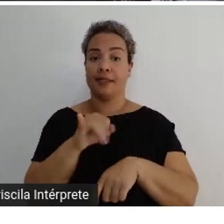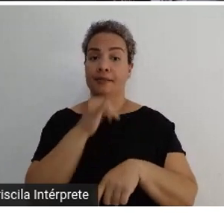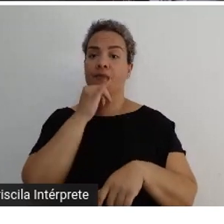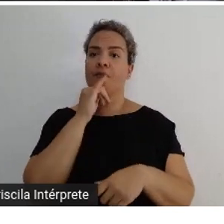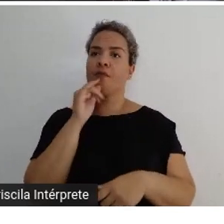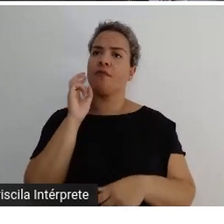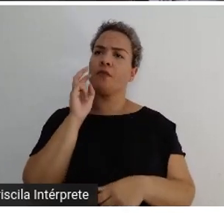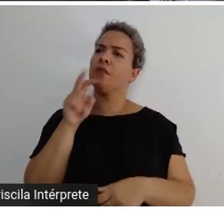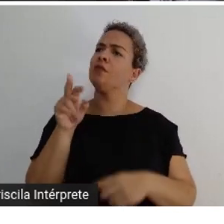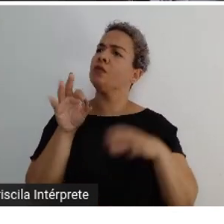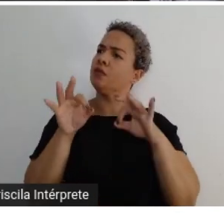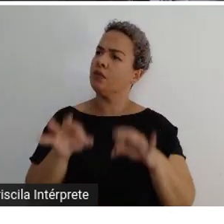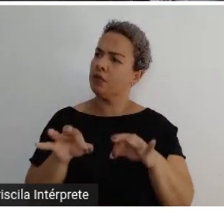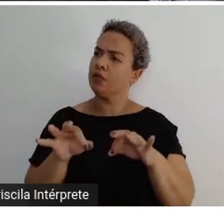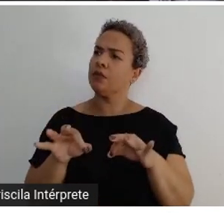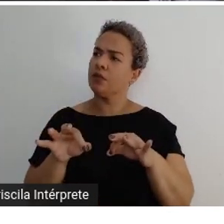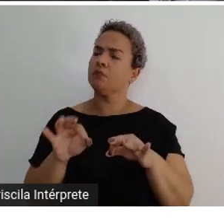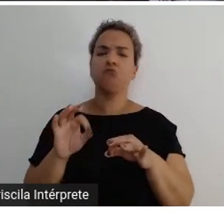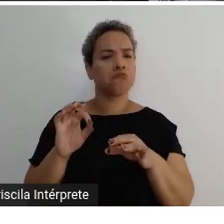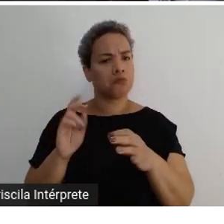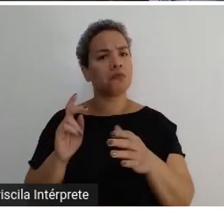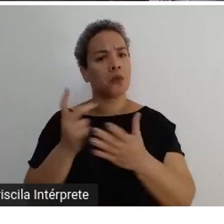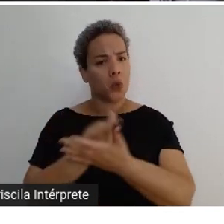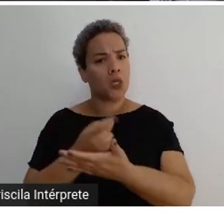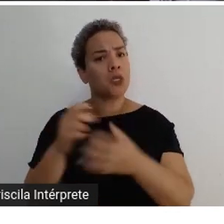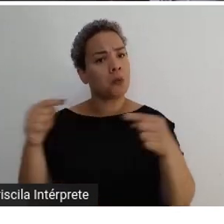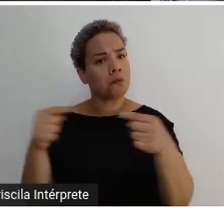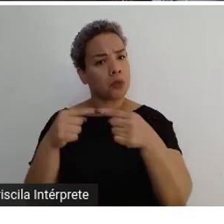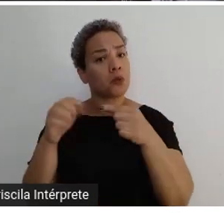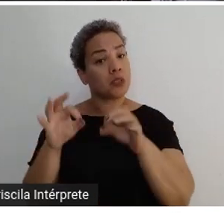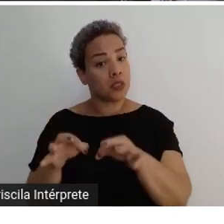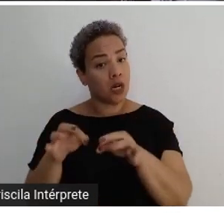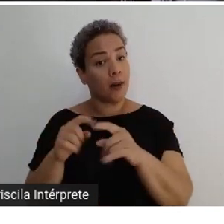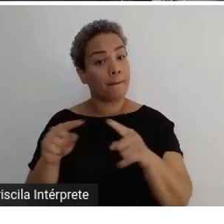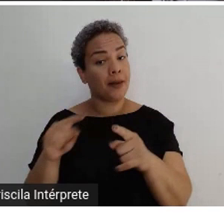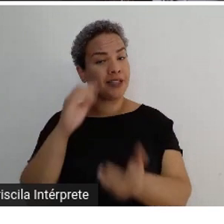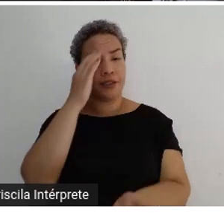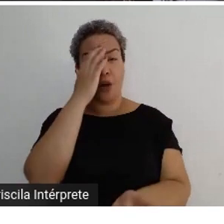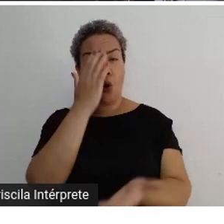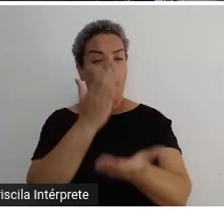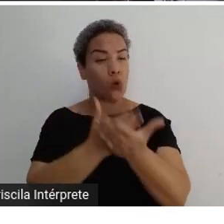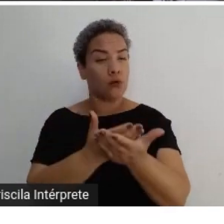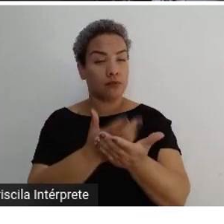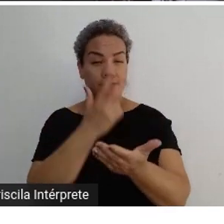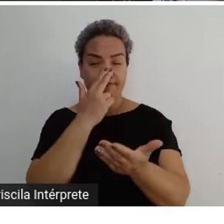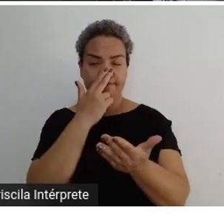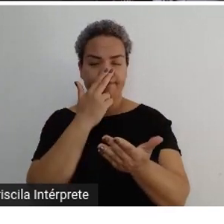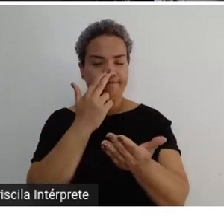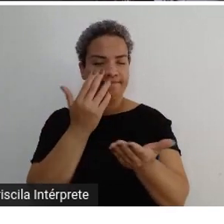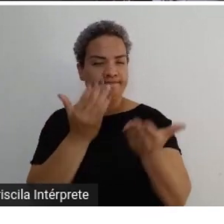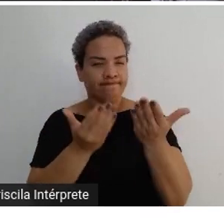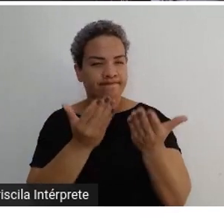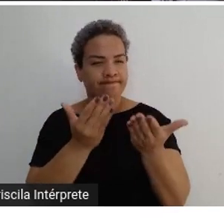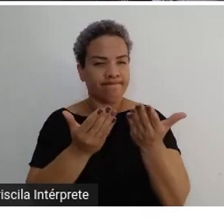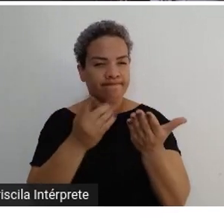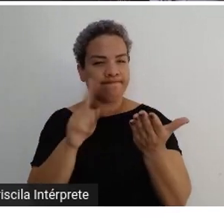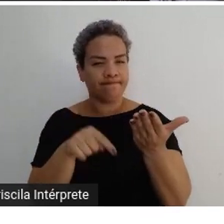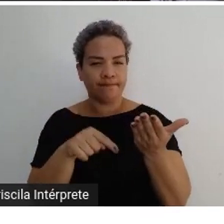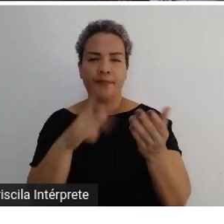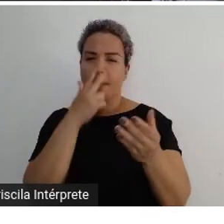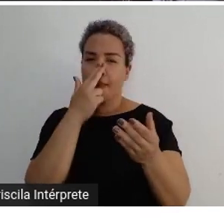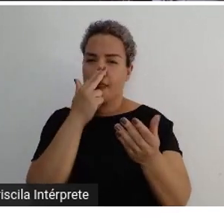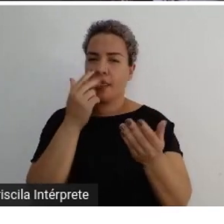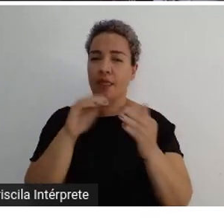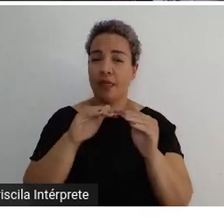reconheceu corretamente, mas a confiança ainda não está adequada, né? Ela ainda está com uma confiança